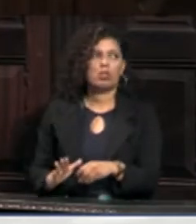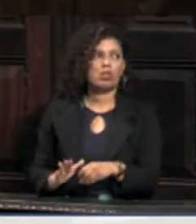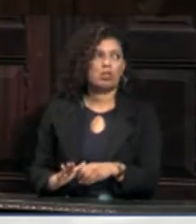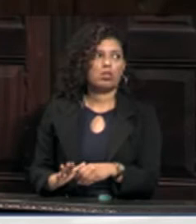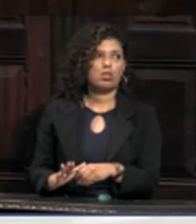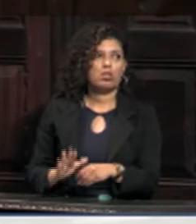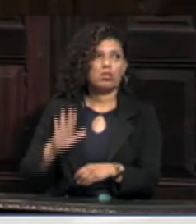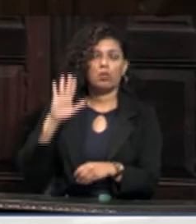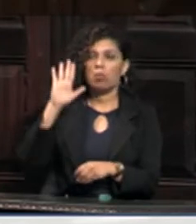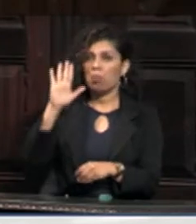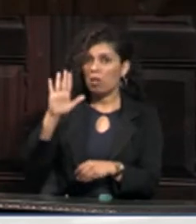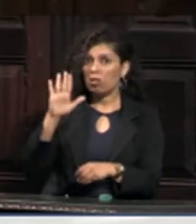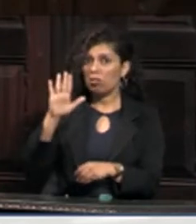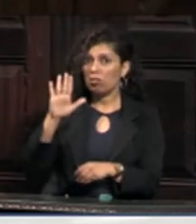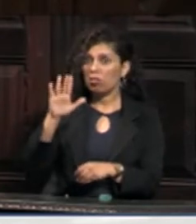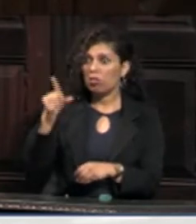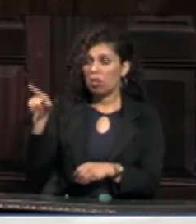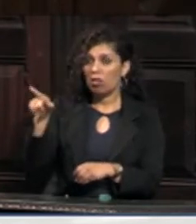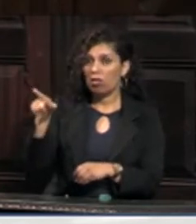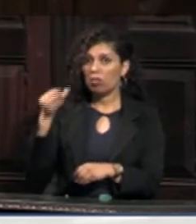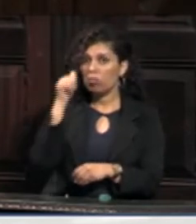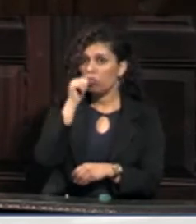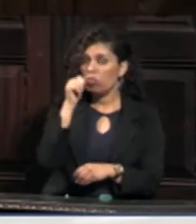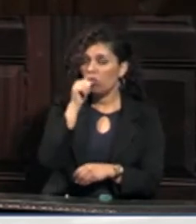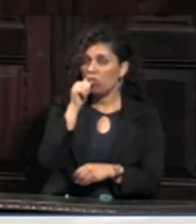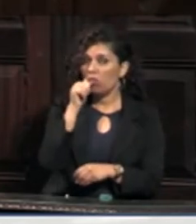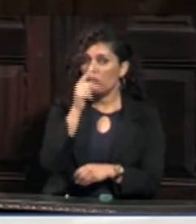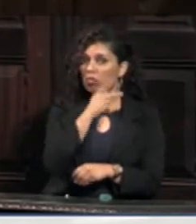que foi empichada